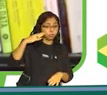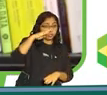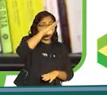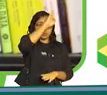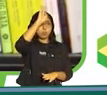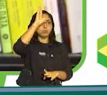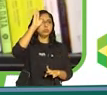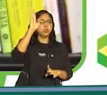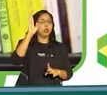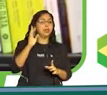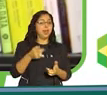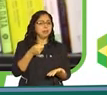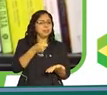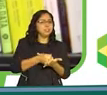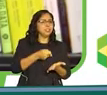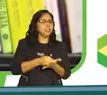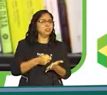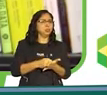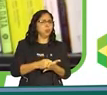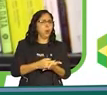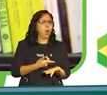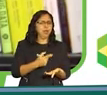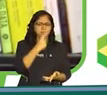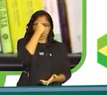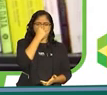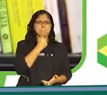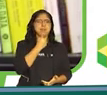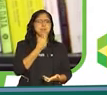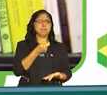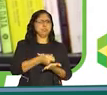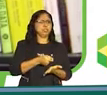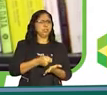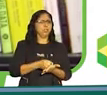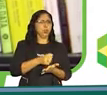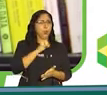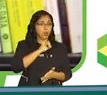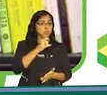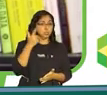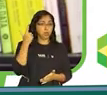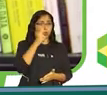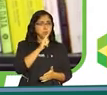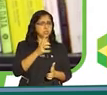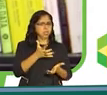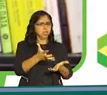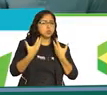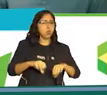propensão absoluta para ser ditador. Aliás, se pudesse ser, já teria sido em